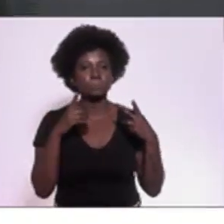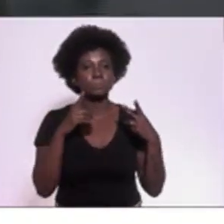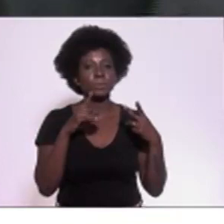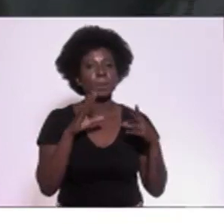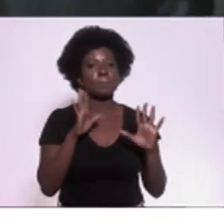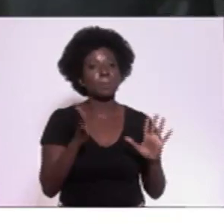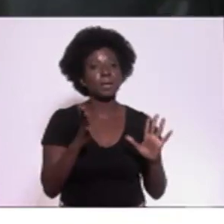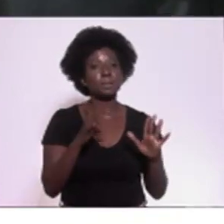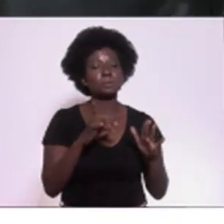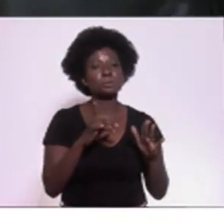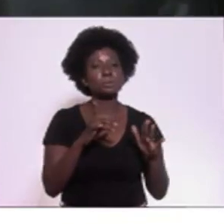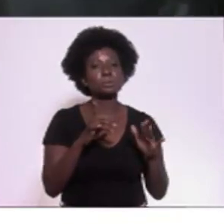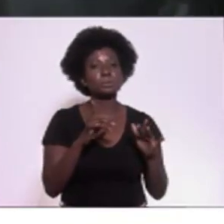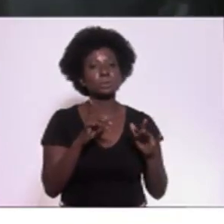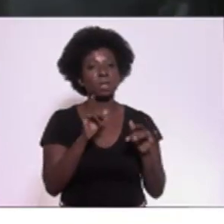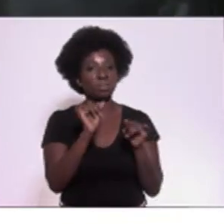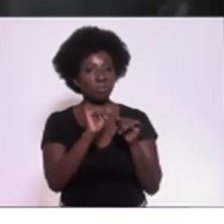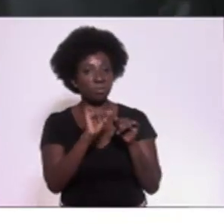projeto...